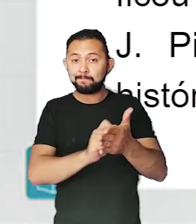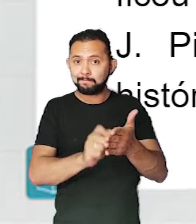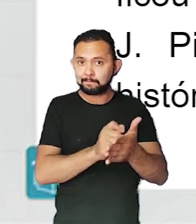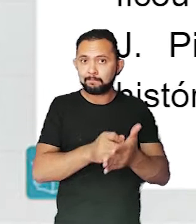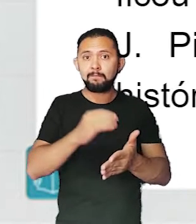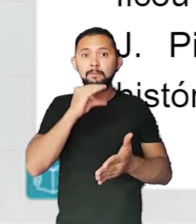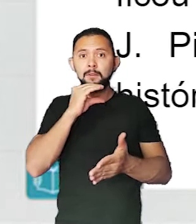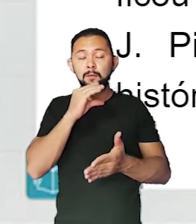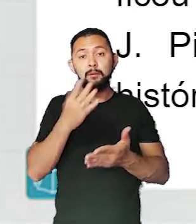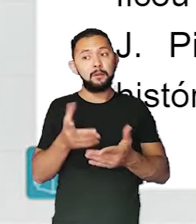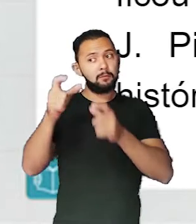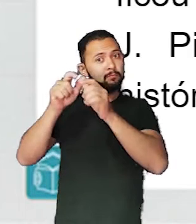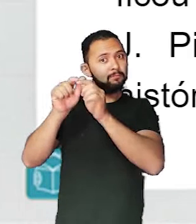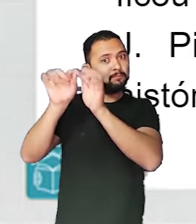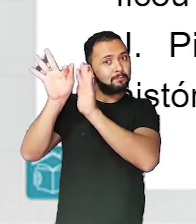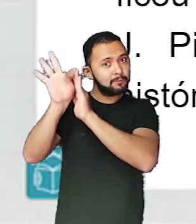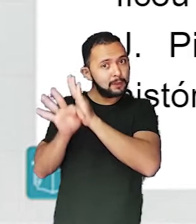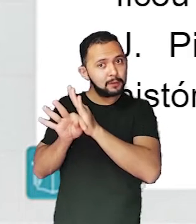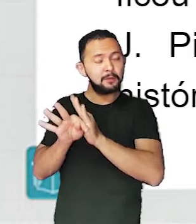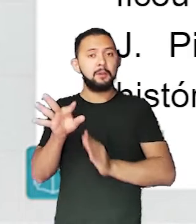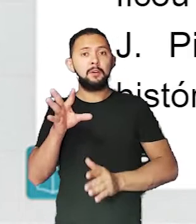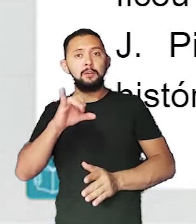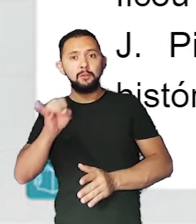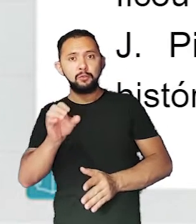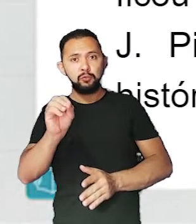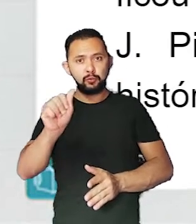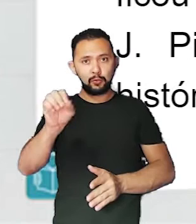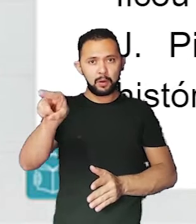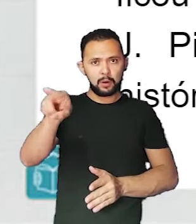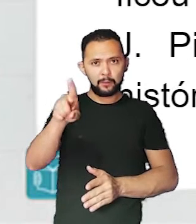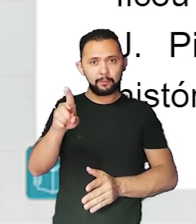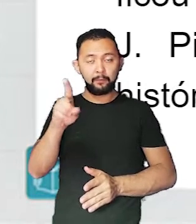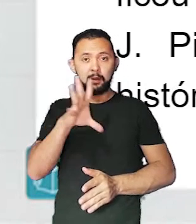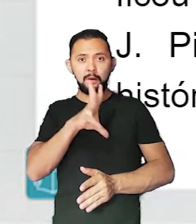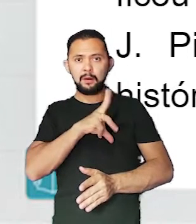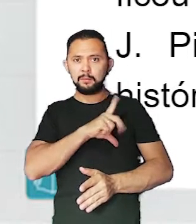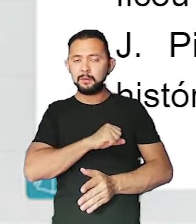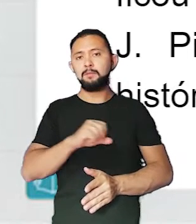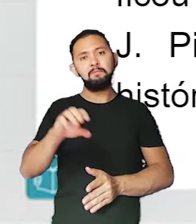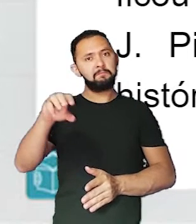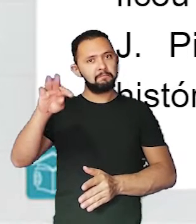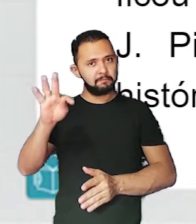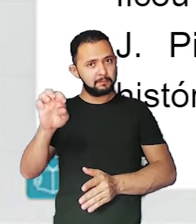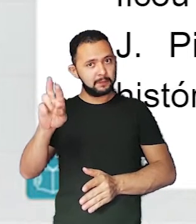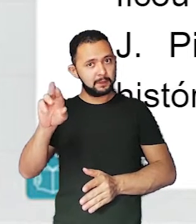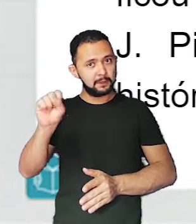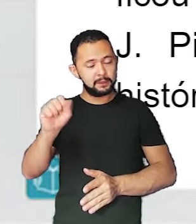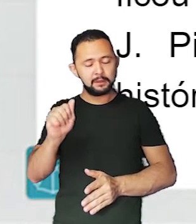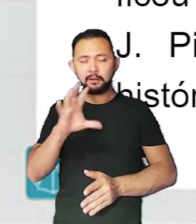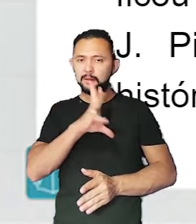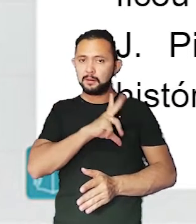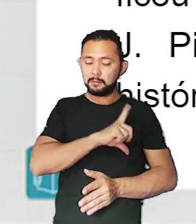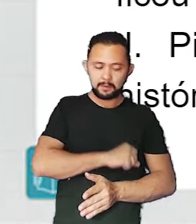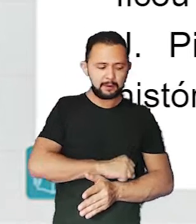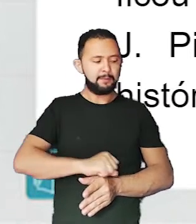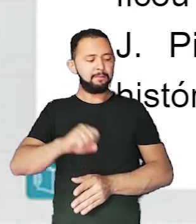seguinte: João amava Teresa, que amava Raimundo, que amava Maria, que amava Joaquim, que amava Lili, que não amava ninguém. João